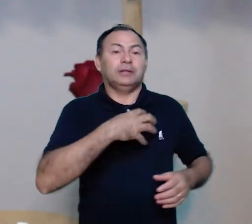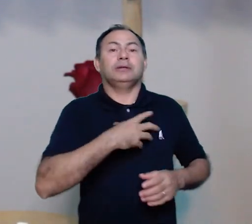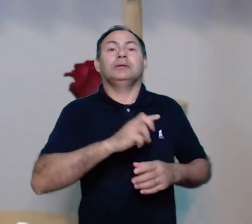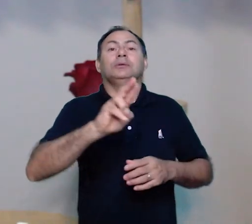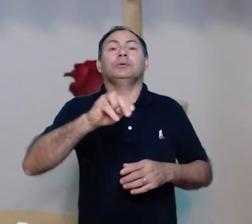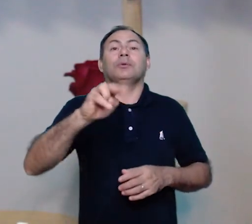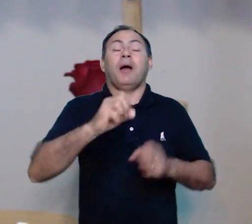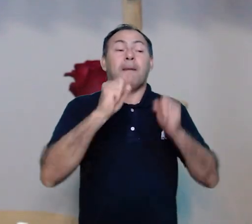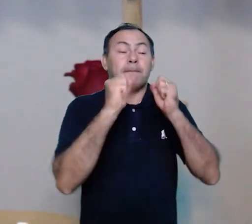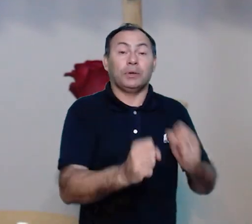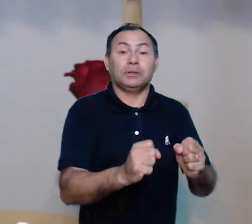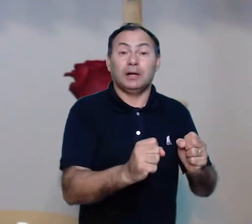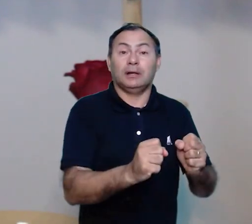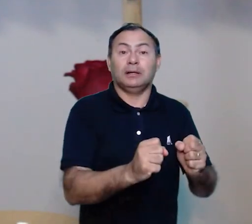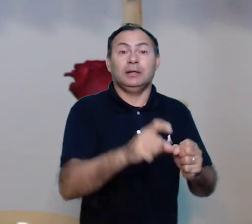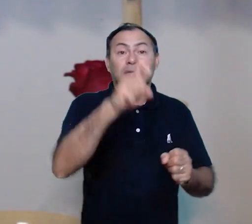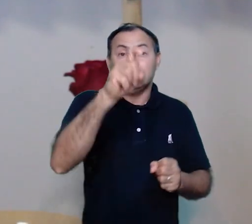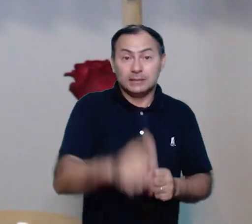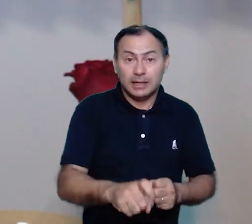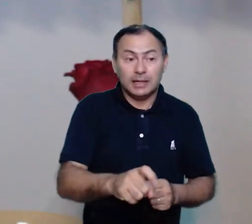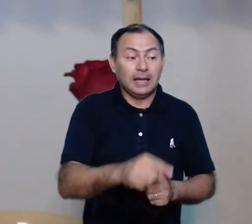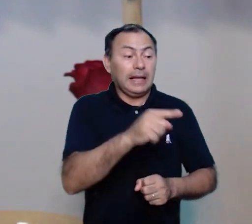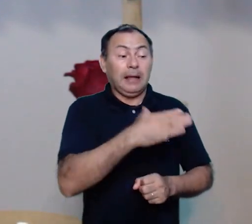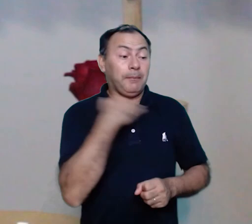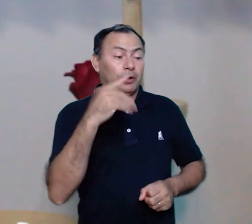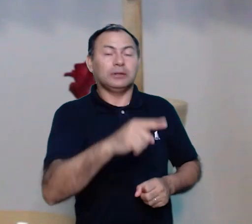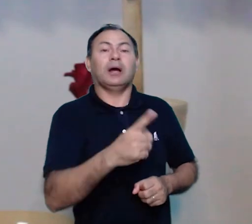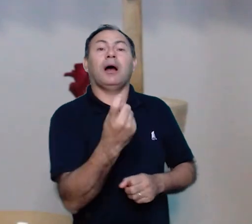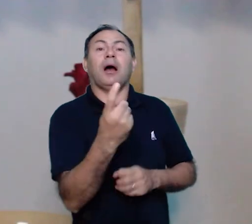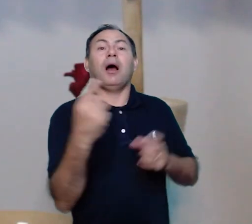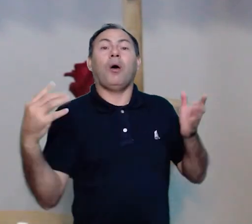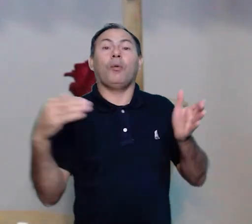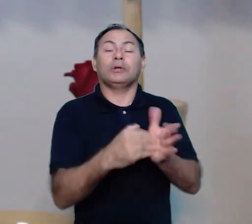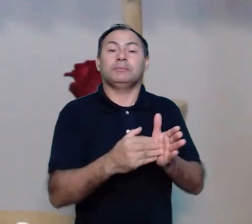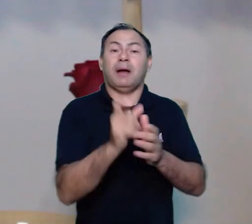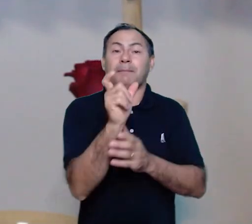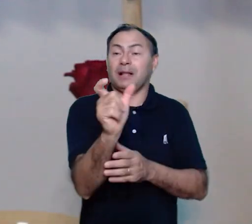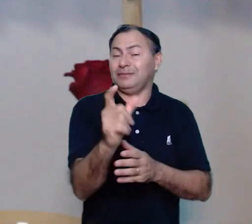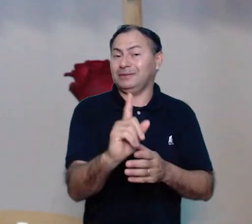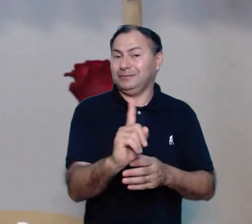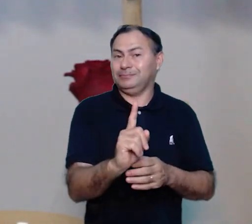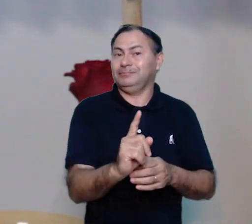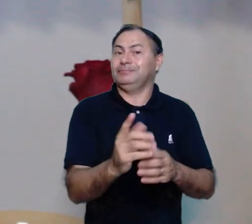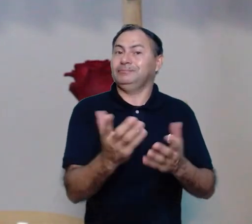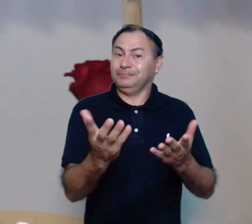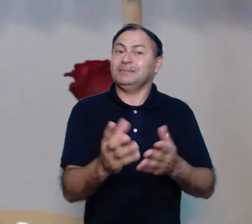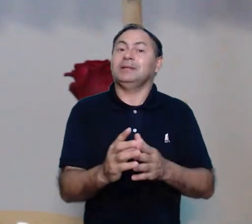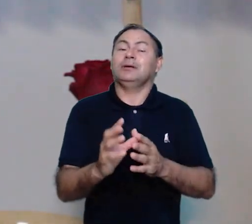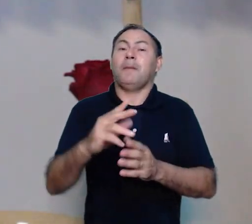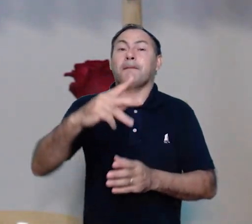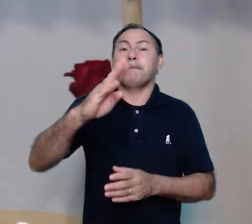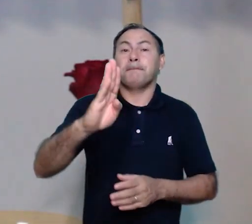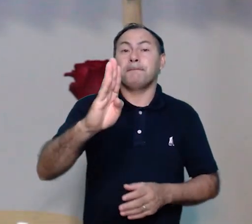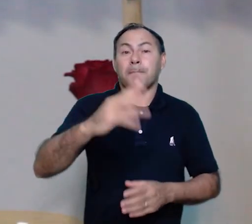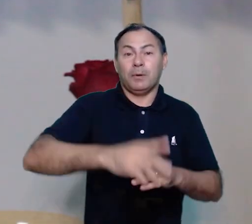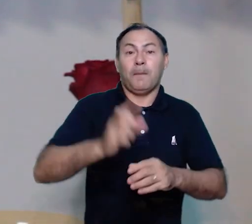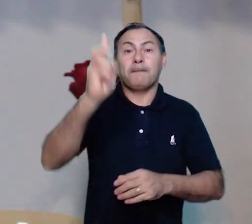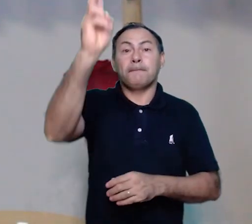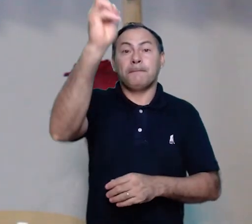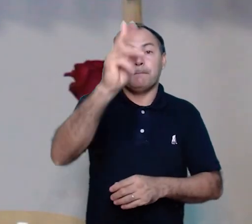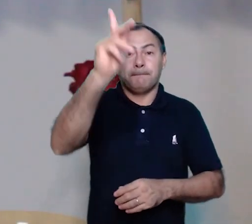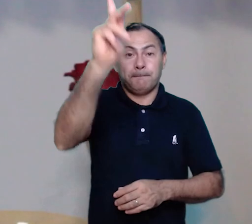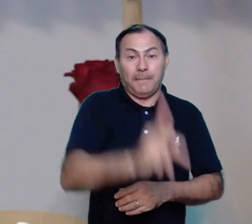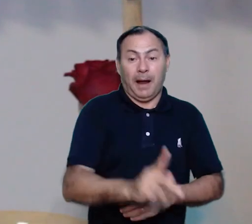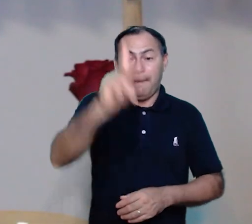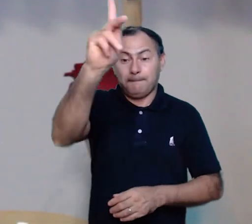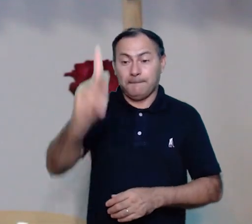intimamente, de modo que jamais poderá ser ela a última palavra. E conclui o